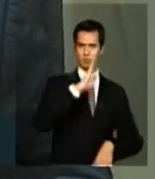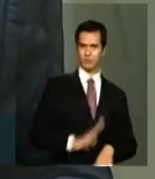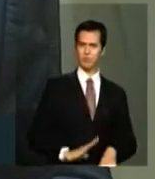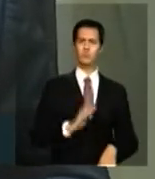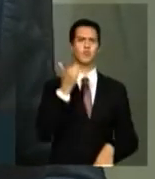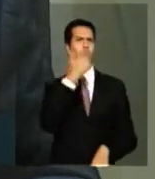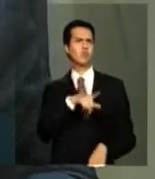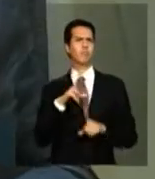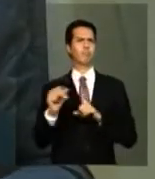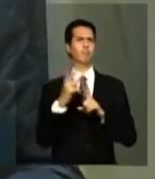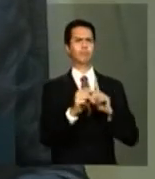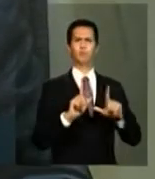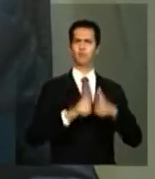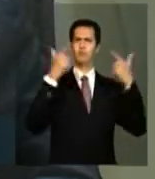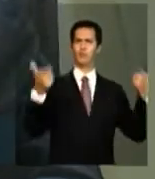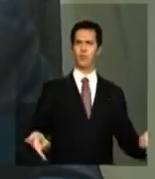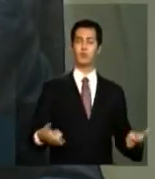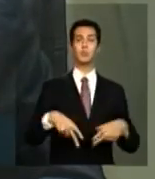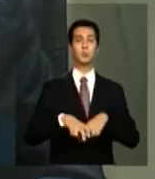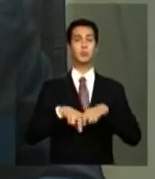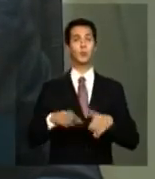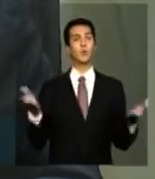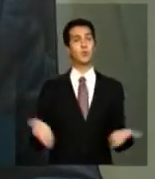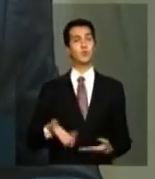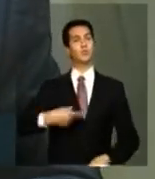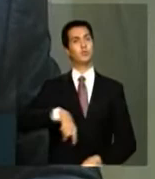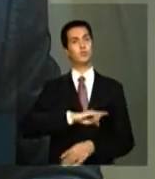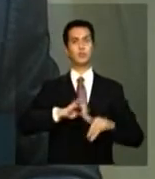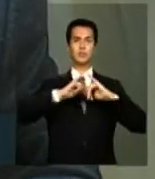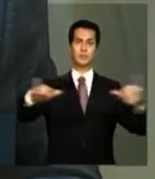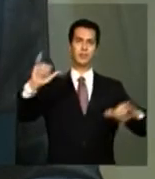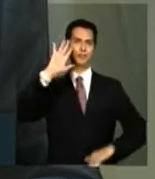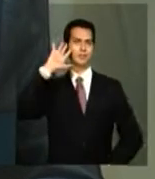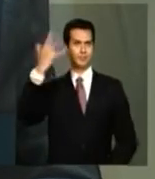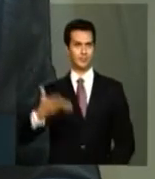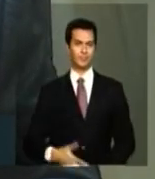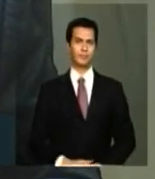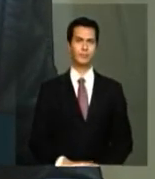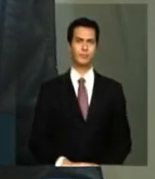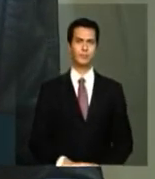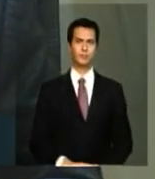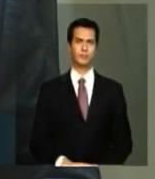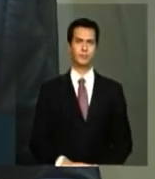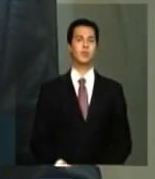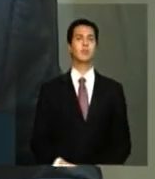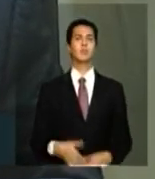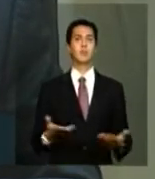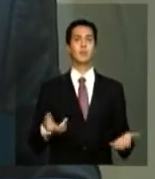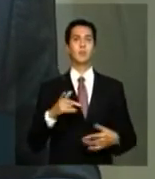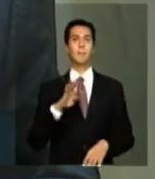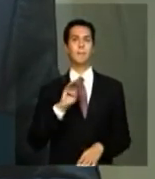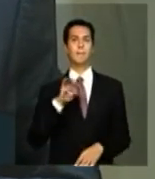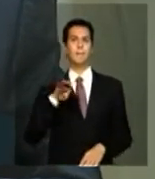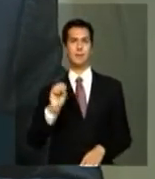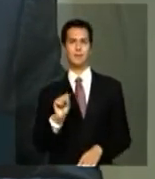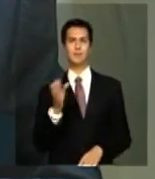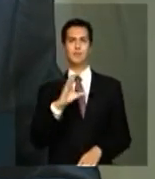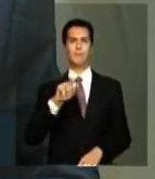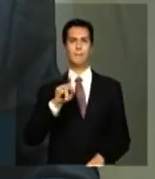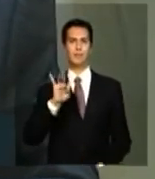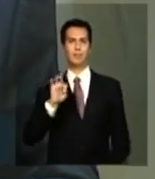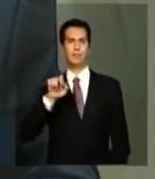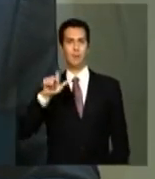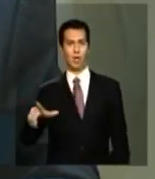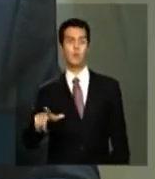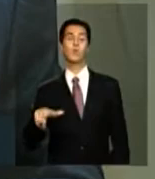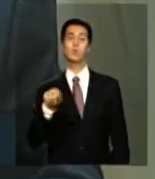Vitoriosa em função disso estamos fazendo isso as medidas para o setor de bens de Capital bom é um setor que sempre